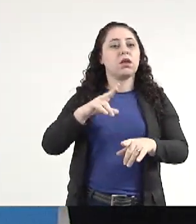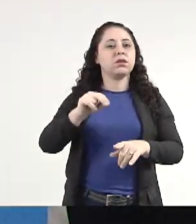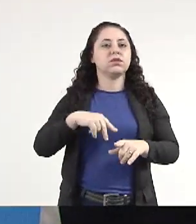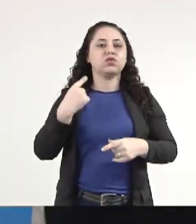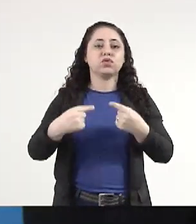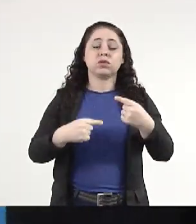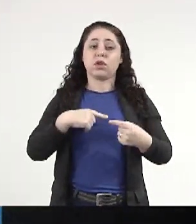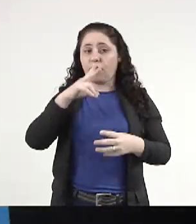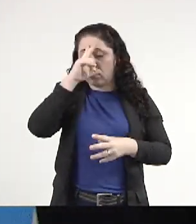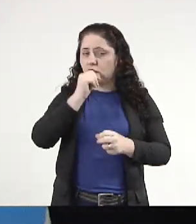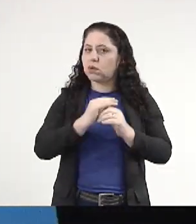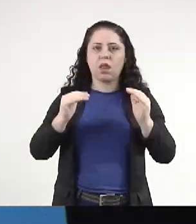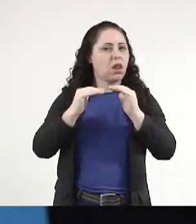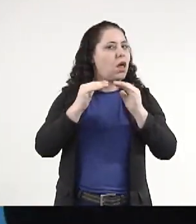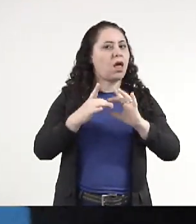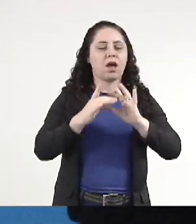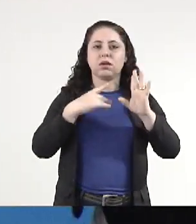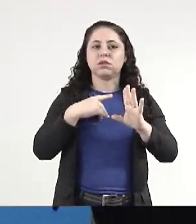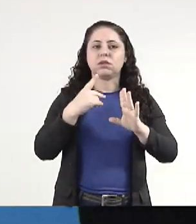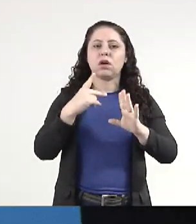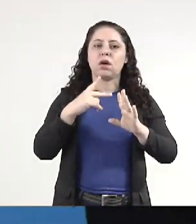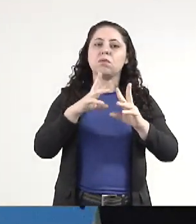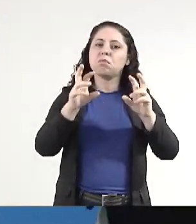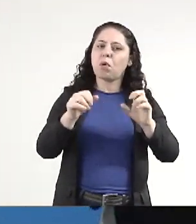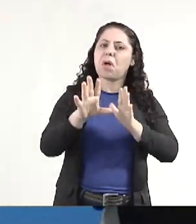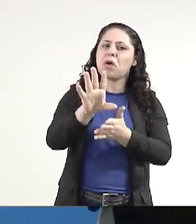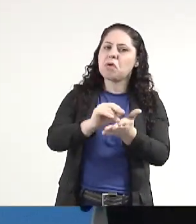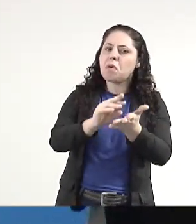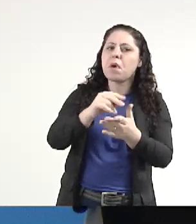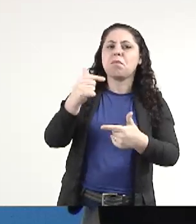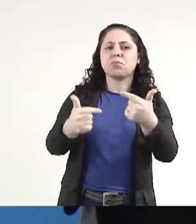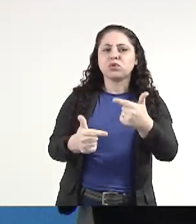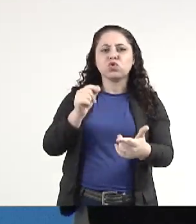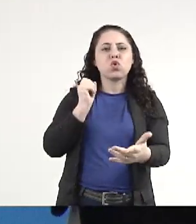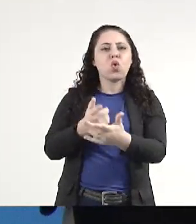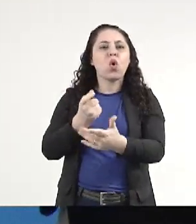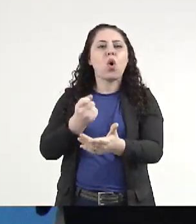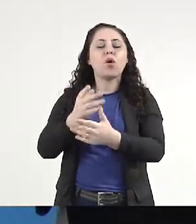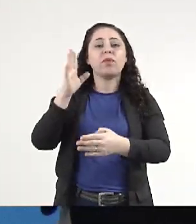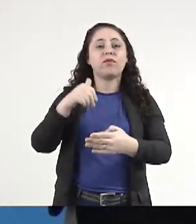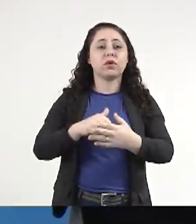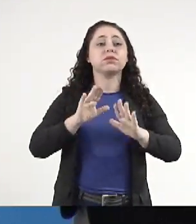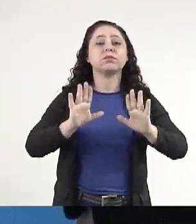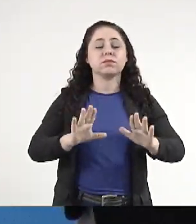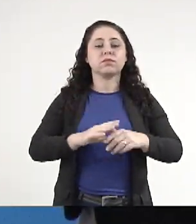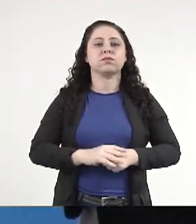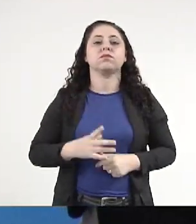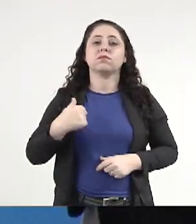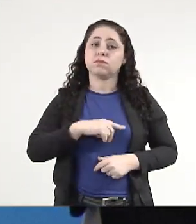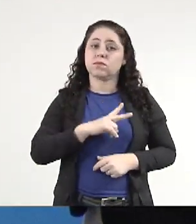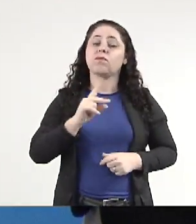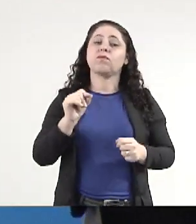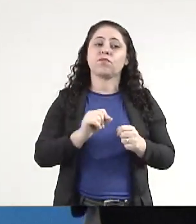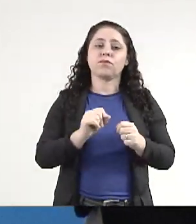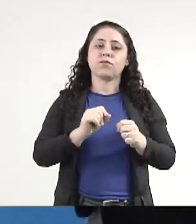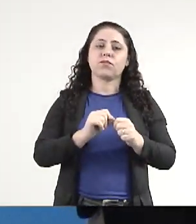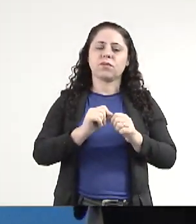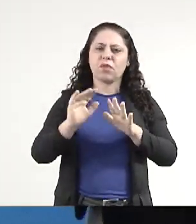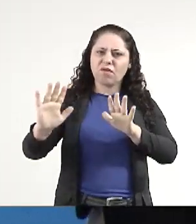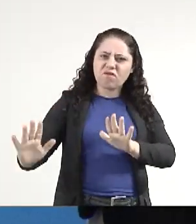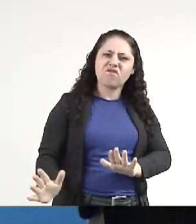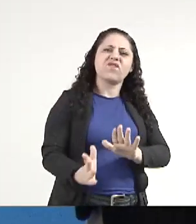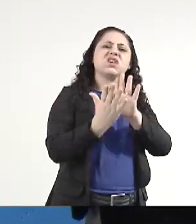gente não fortalece a democracia com esse modelo político de compra de votos. E a gente faz esse